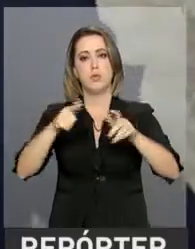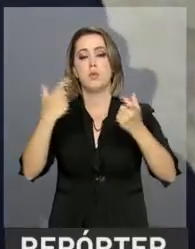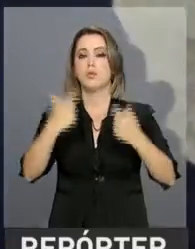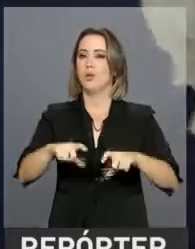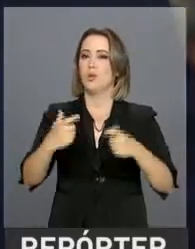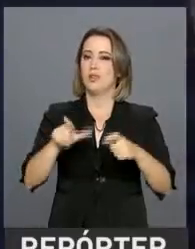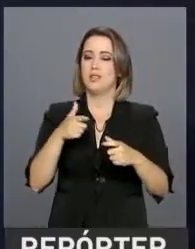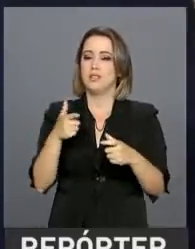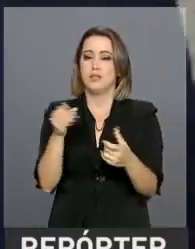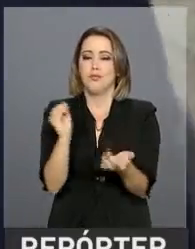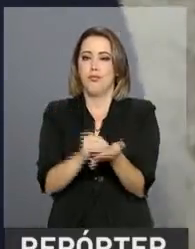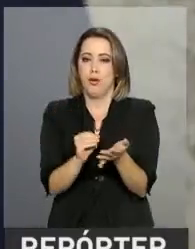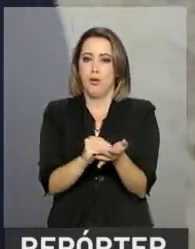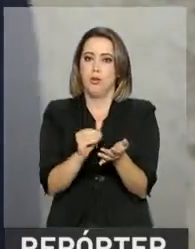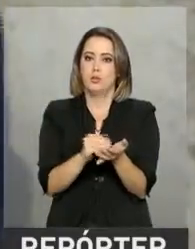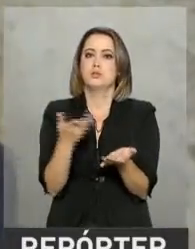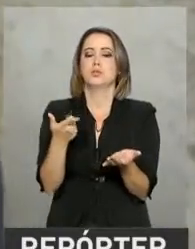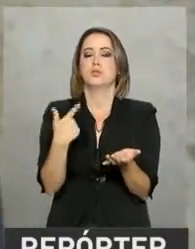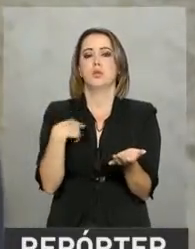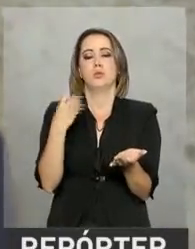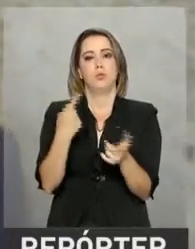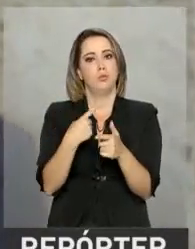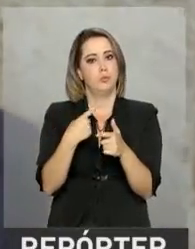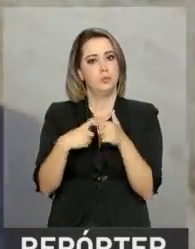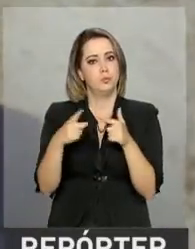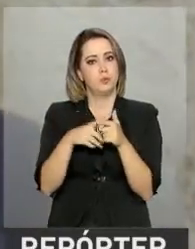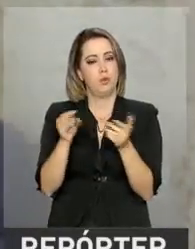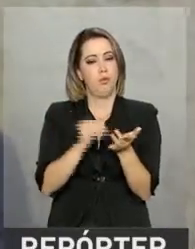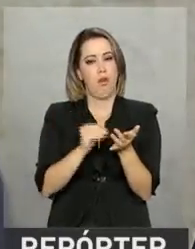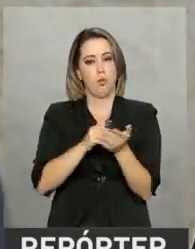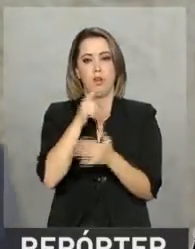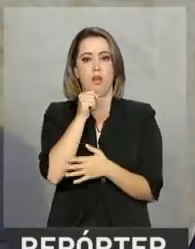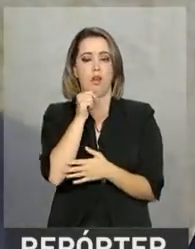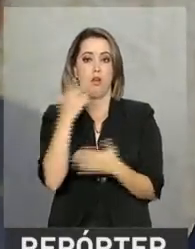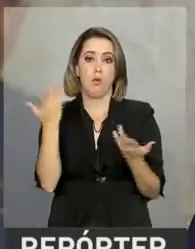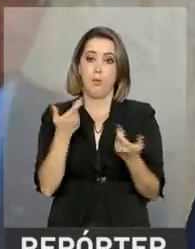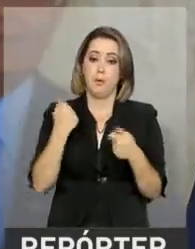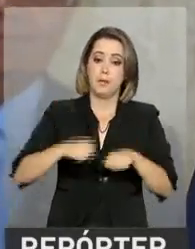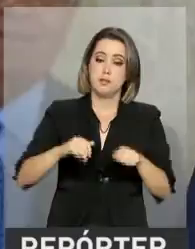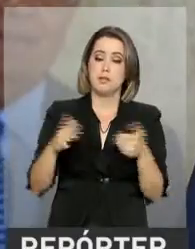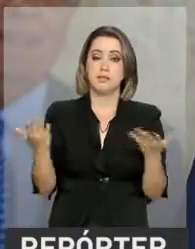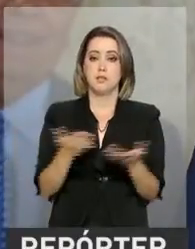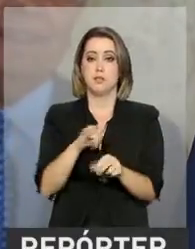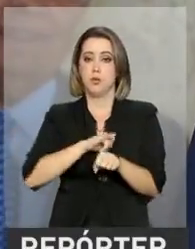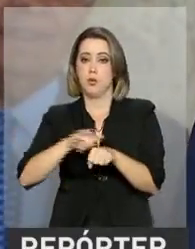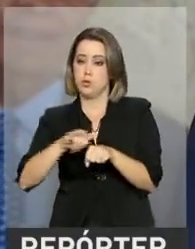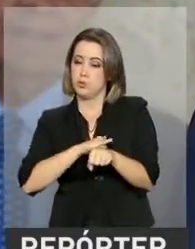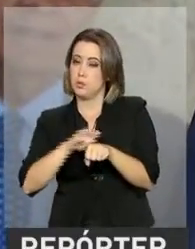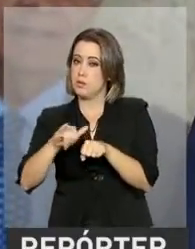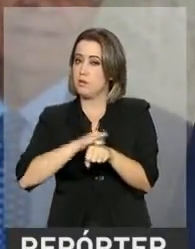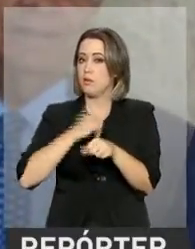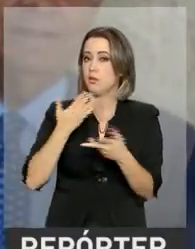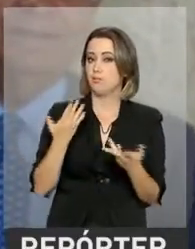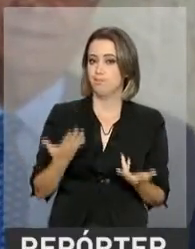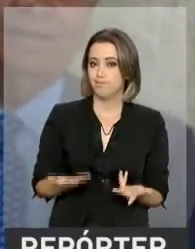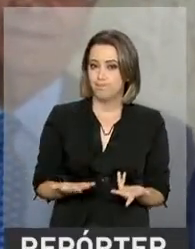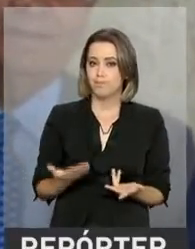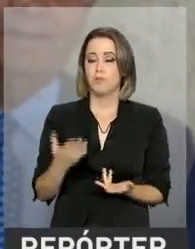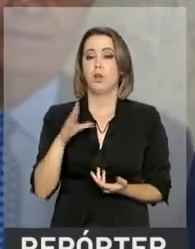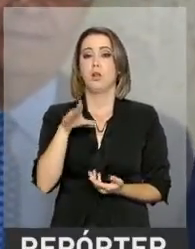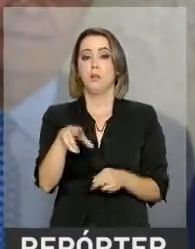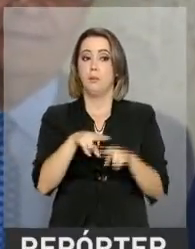e consequentemente trazem a necessidade de uma estratégia o fax da